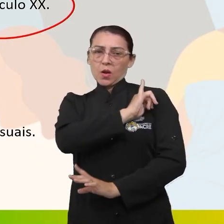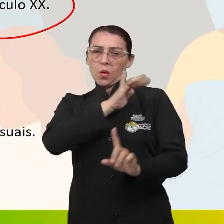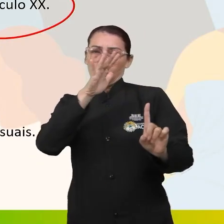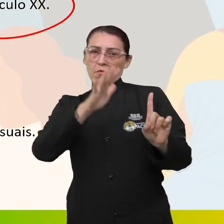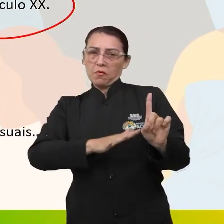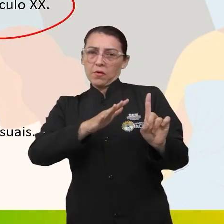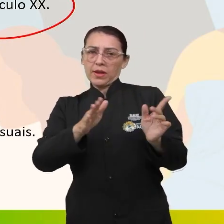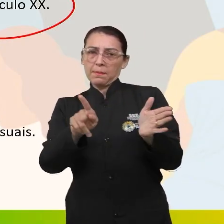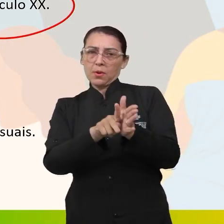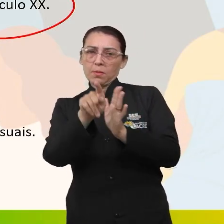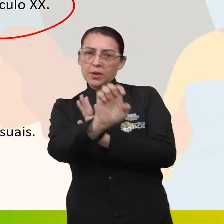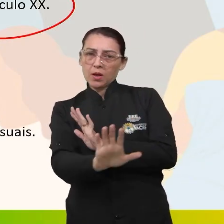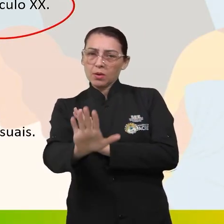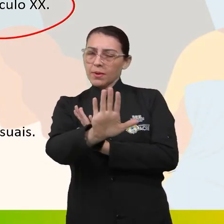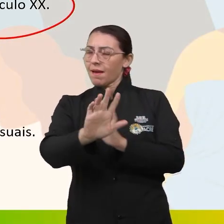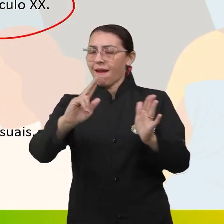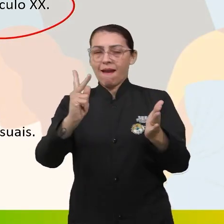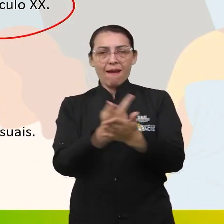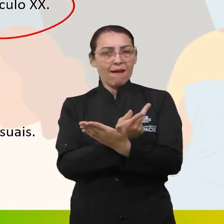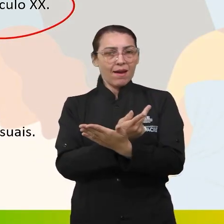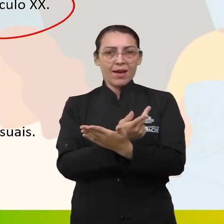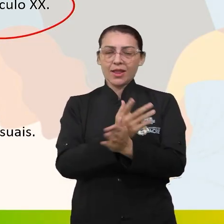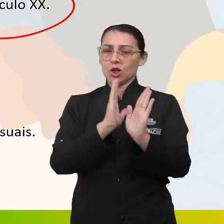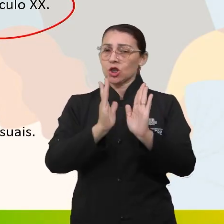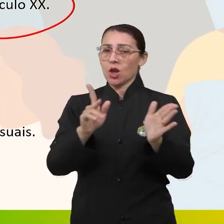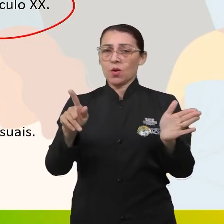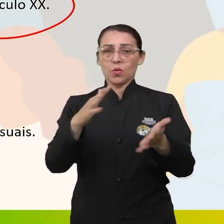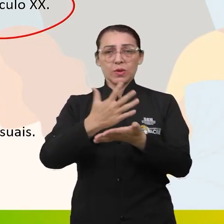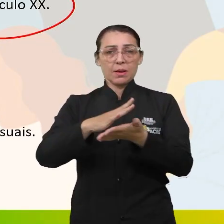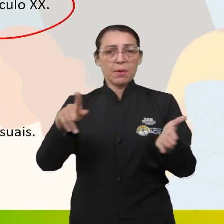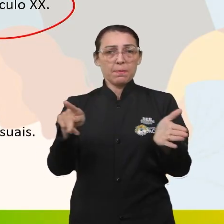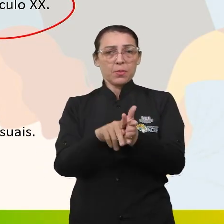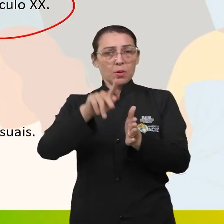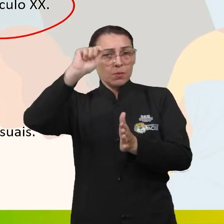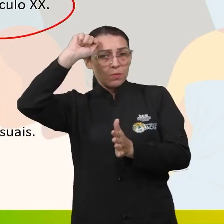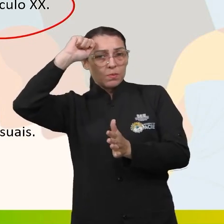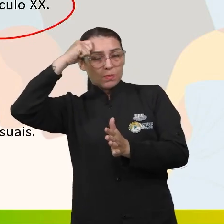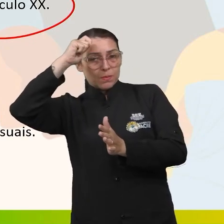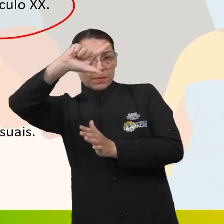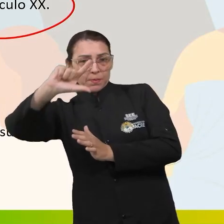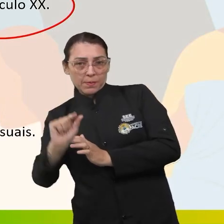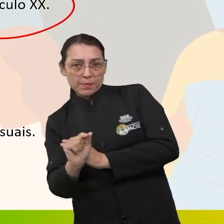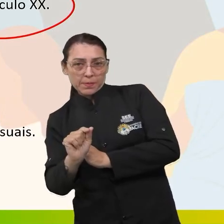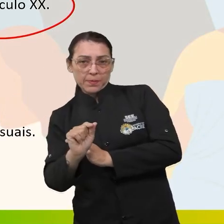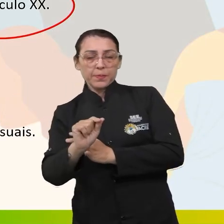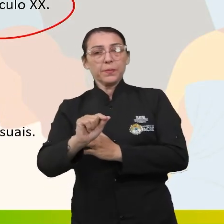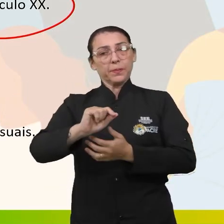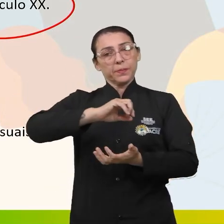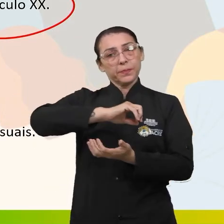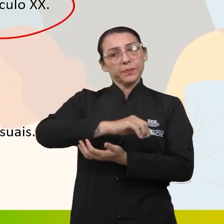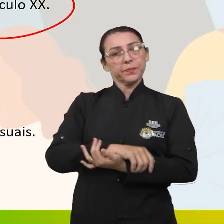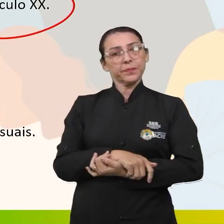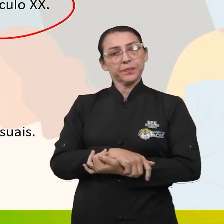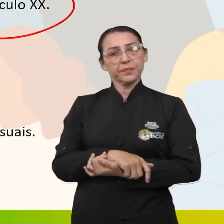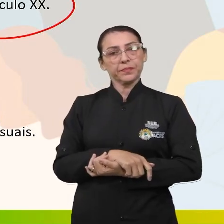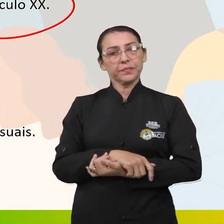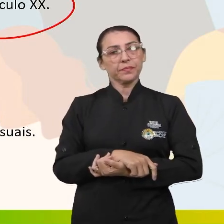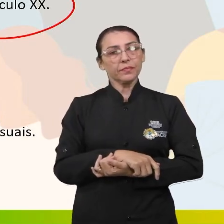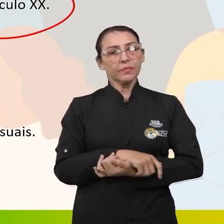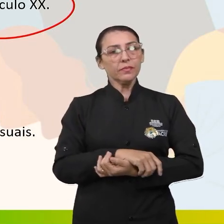influências europeias. Errado, porque a gente já viu que o samba, ele surge com as manifestações negras, né?